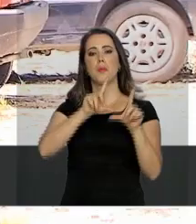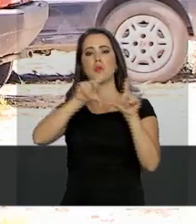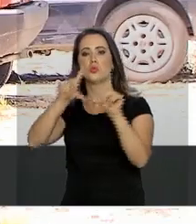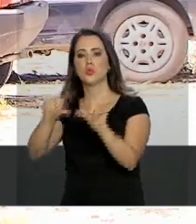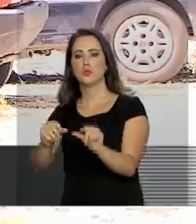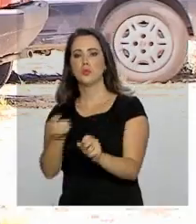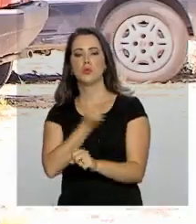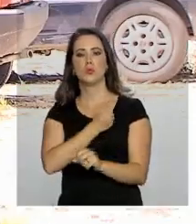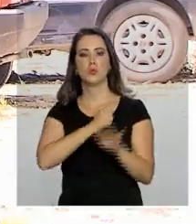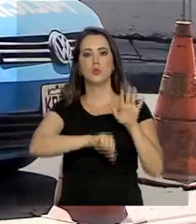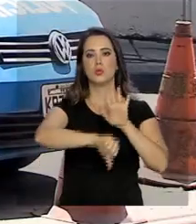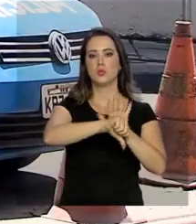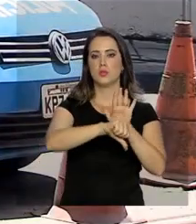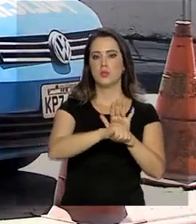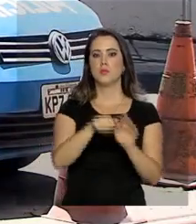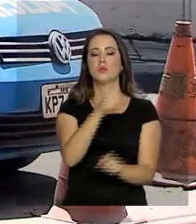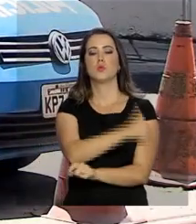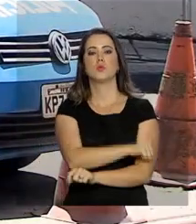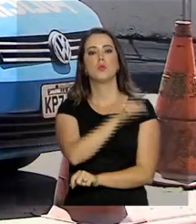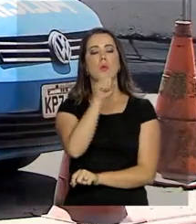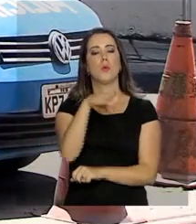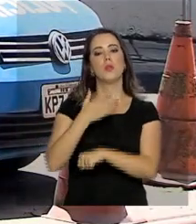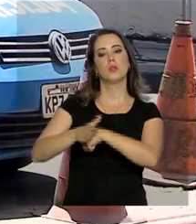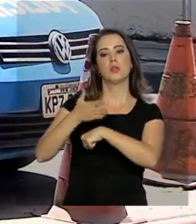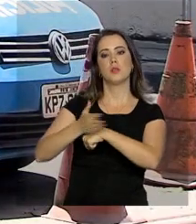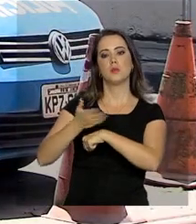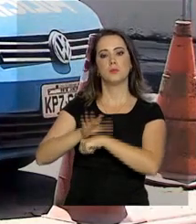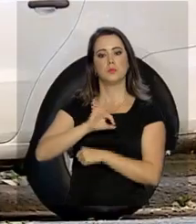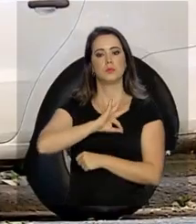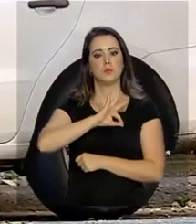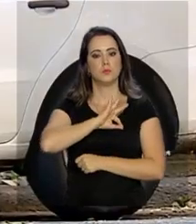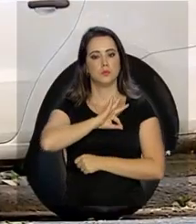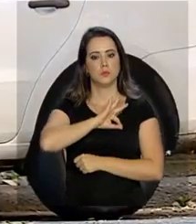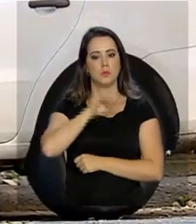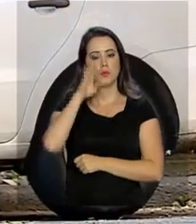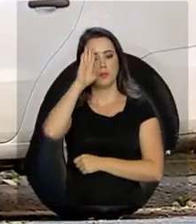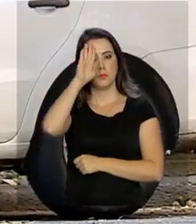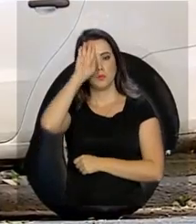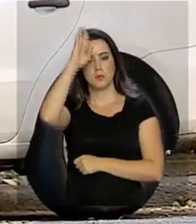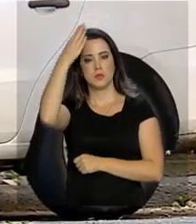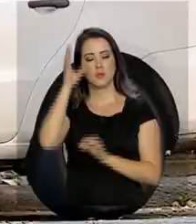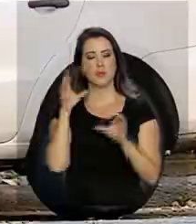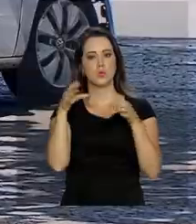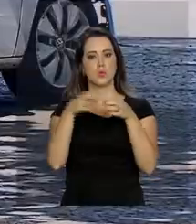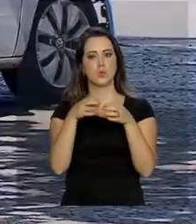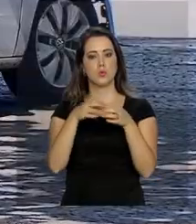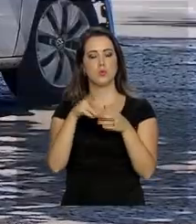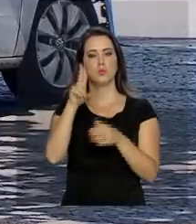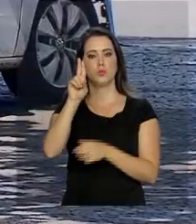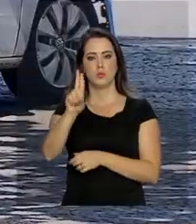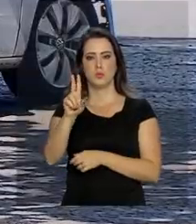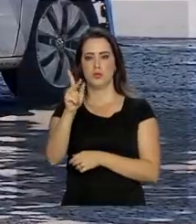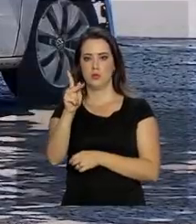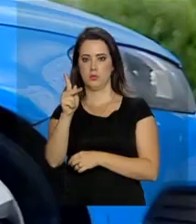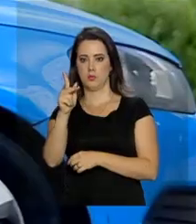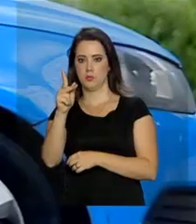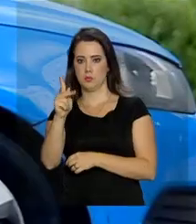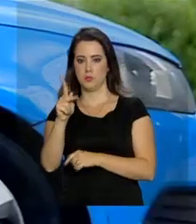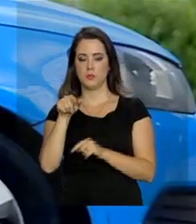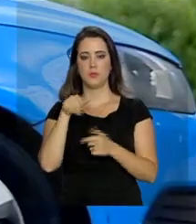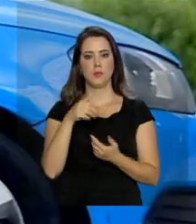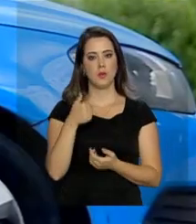no rio de janeiro é a capacitação de policiais militares principalmente das unidades de polícia pacificadora